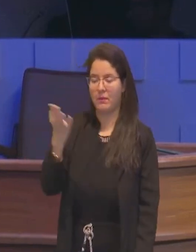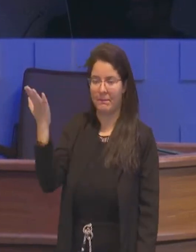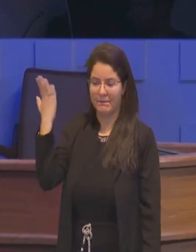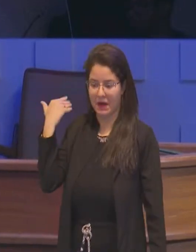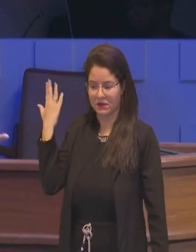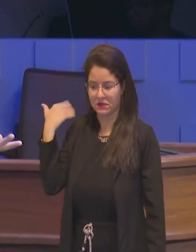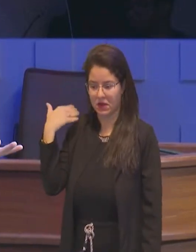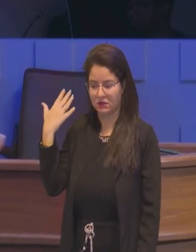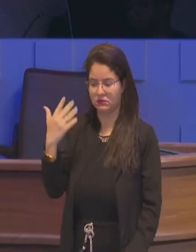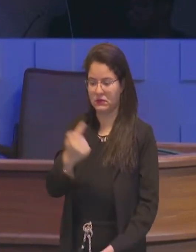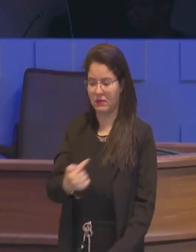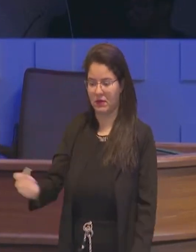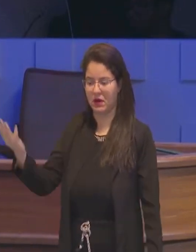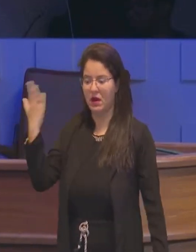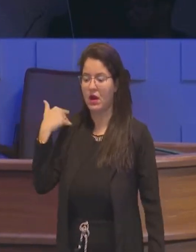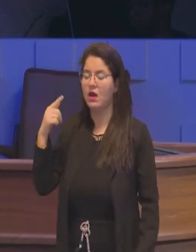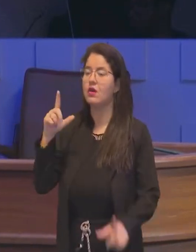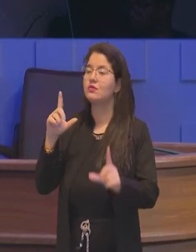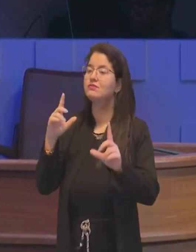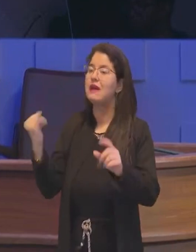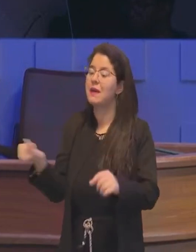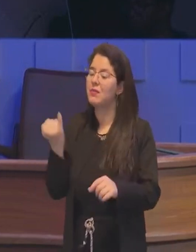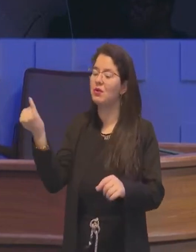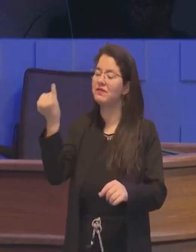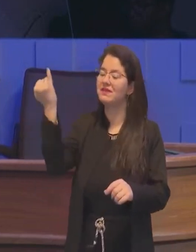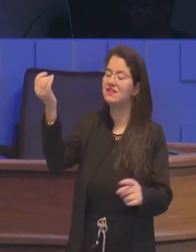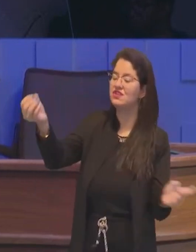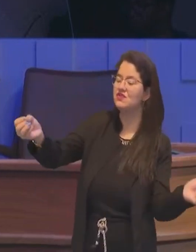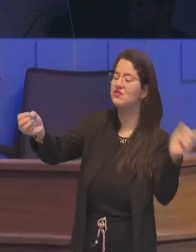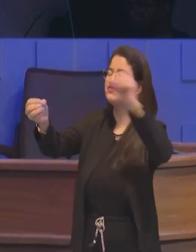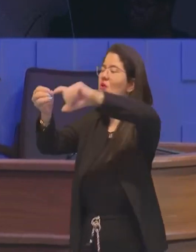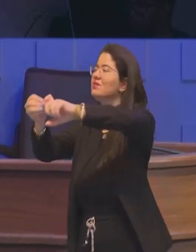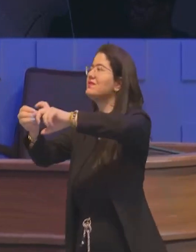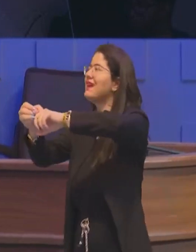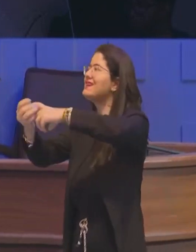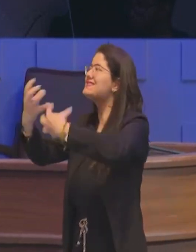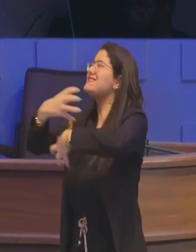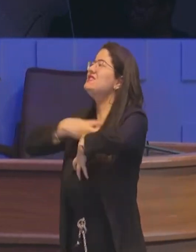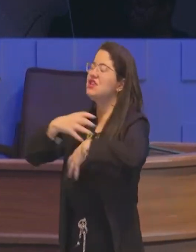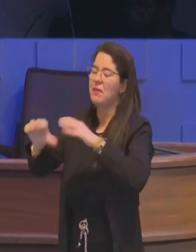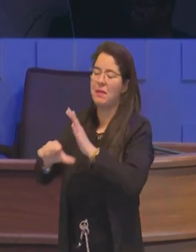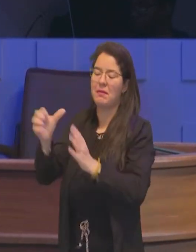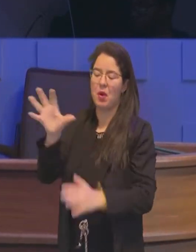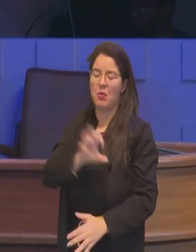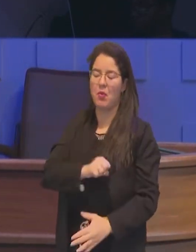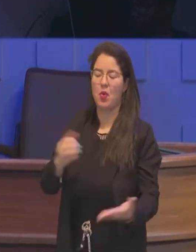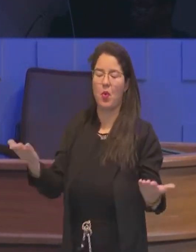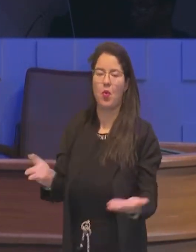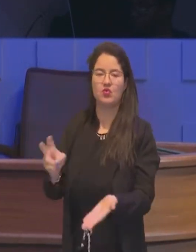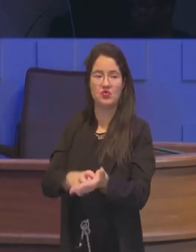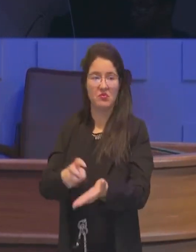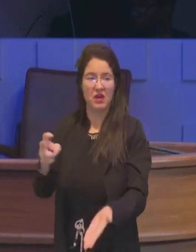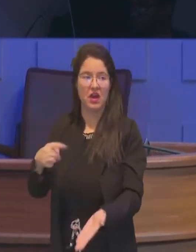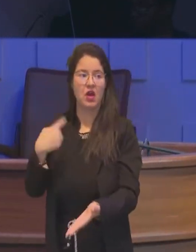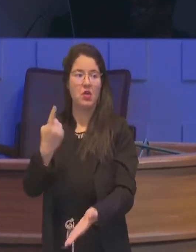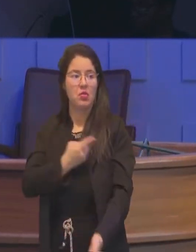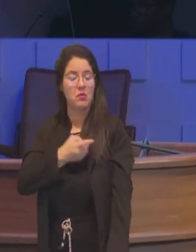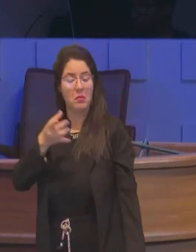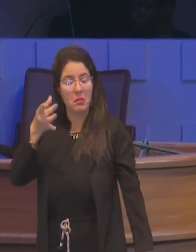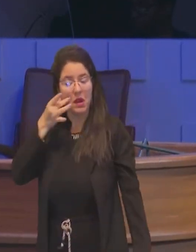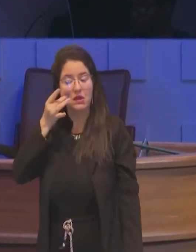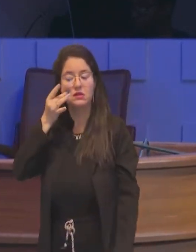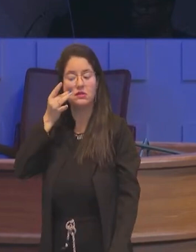sobre a importância de voltar ao primeiro amor. E hoje de manhã a gente pôde